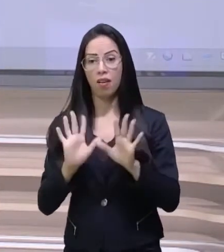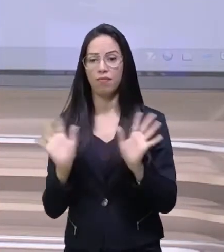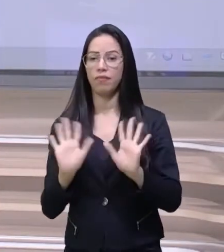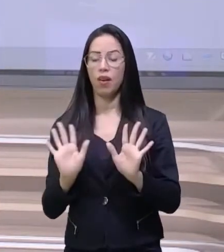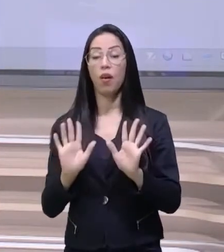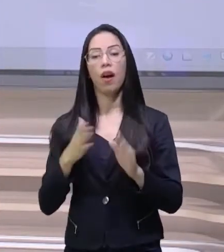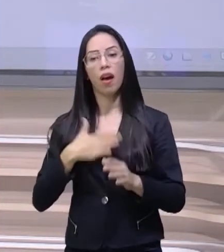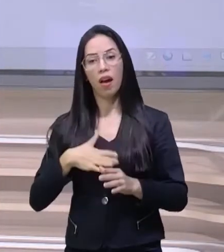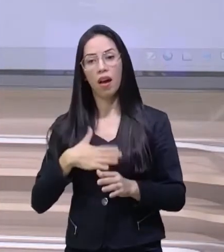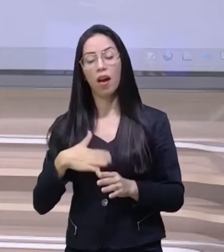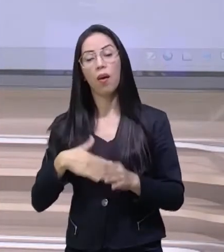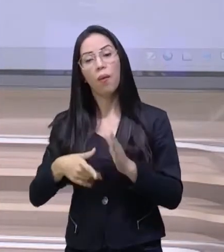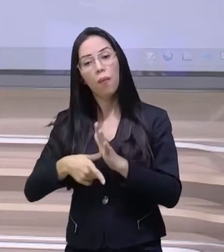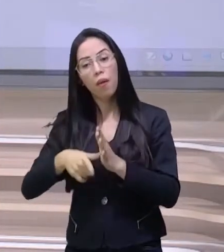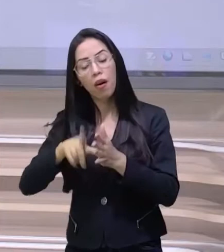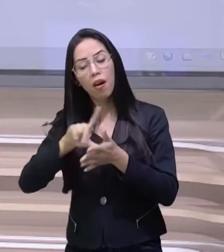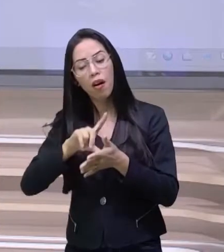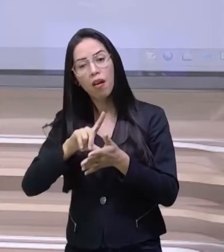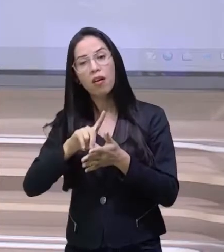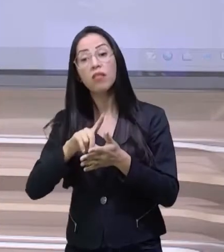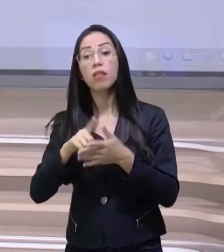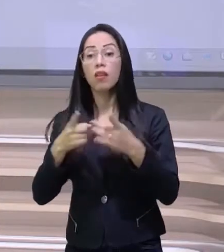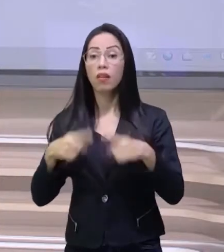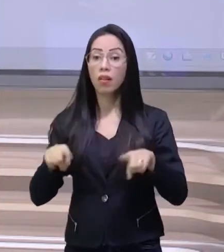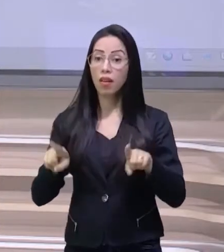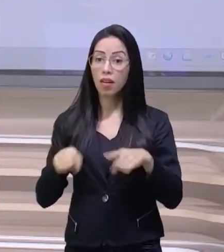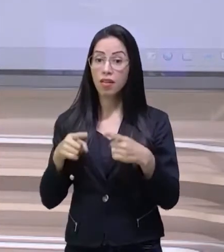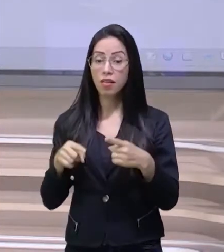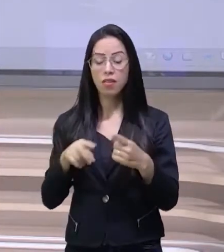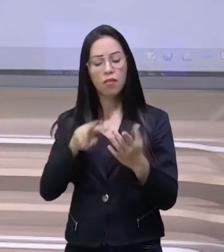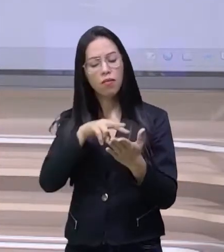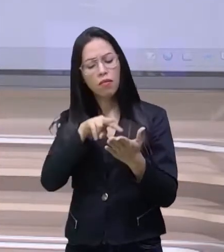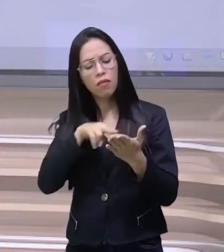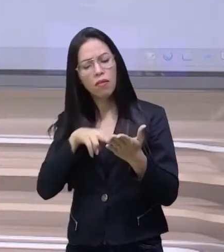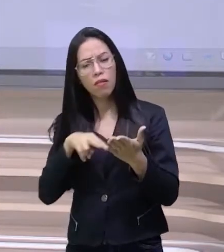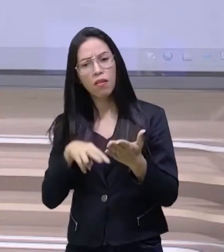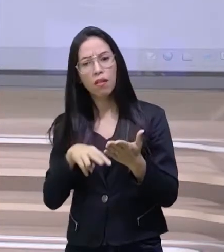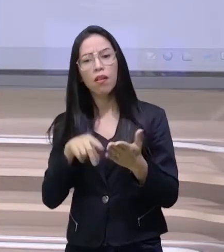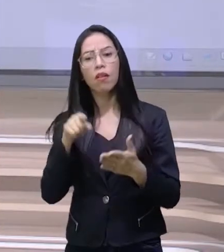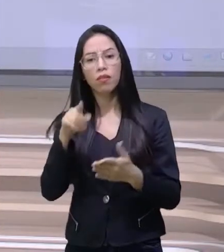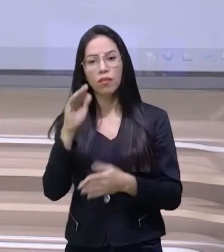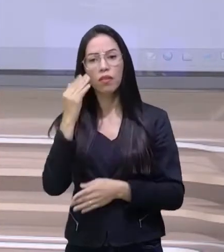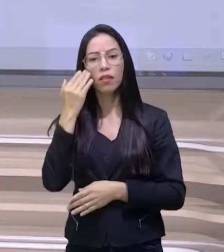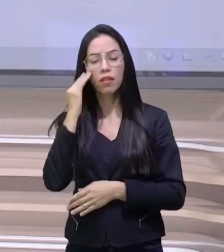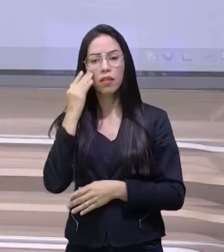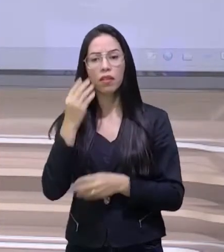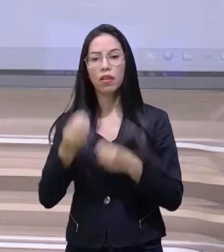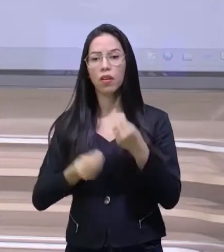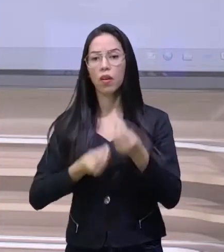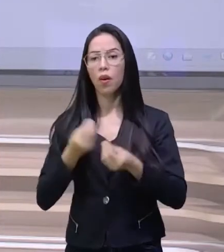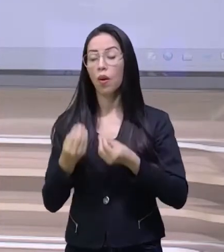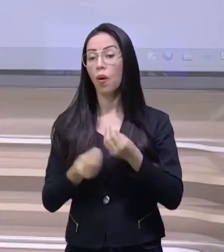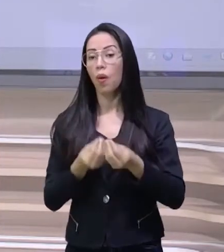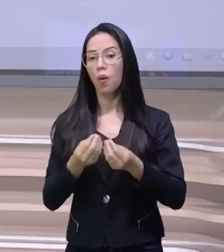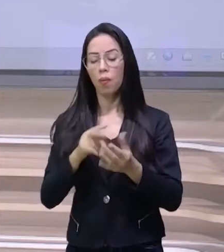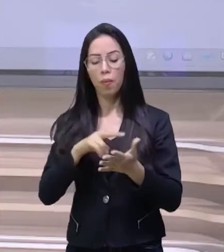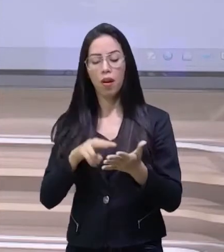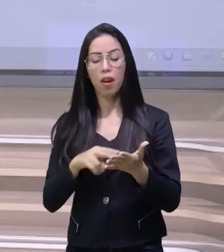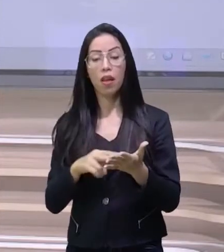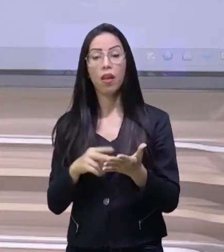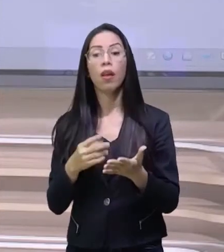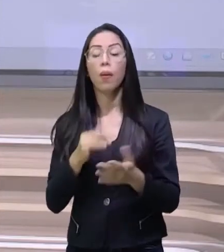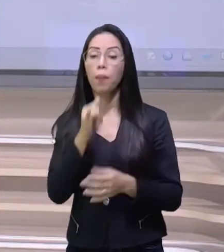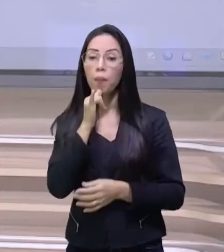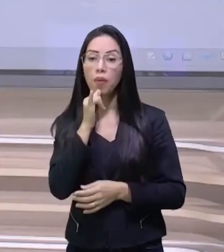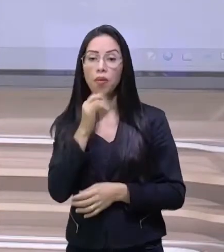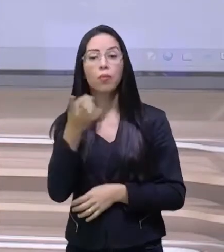com você uma canção, tá? Vou ler para você entender como a gente faz uma leitura, porque ler todo dia é